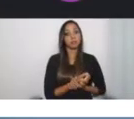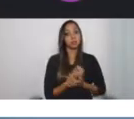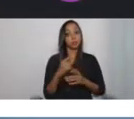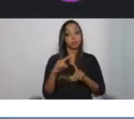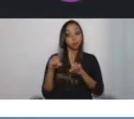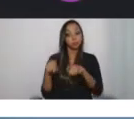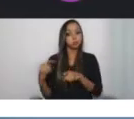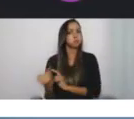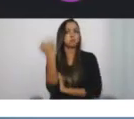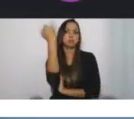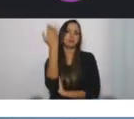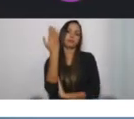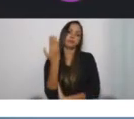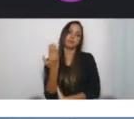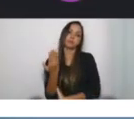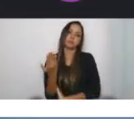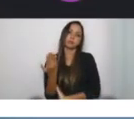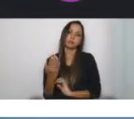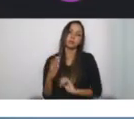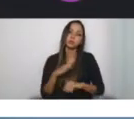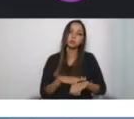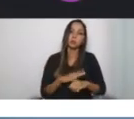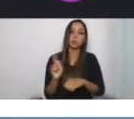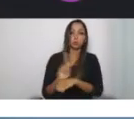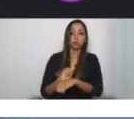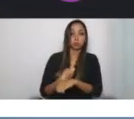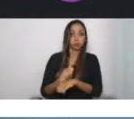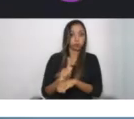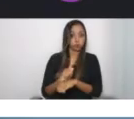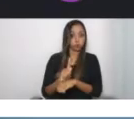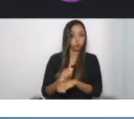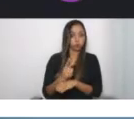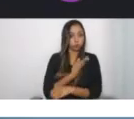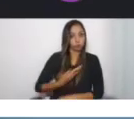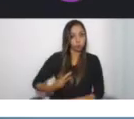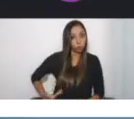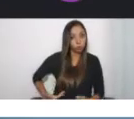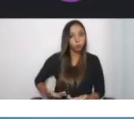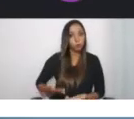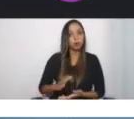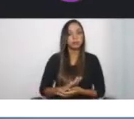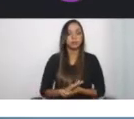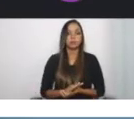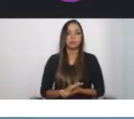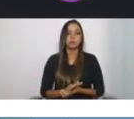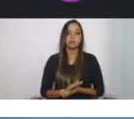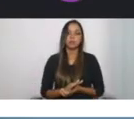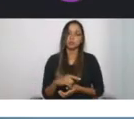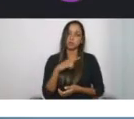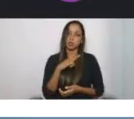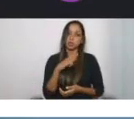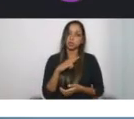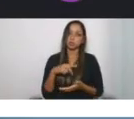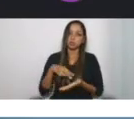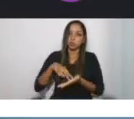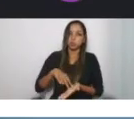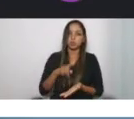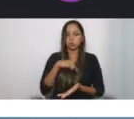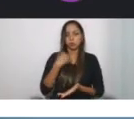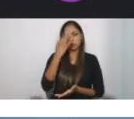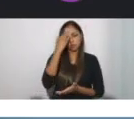que o gestor público ele tenha a opção, porque nesse momento nós sabemos que existe um decreto estadual